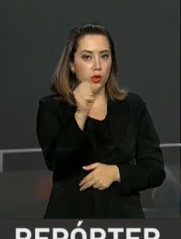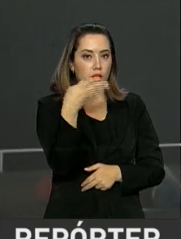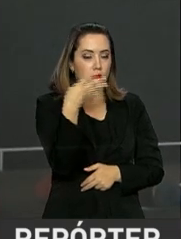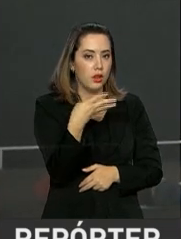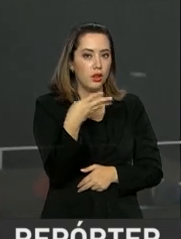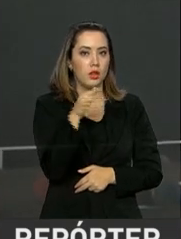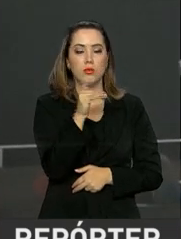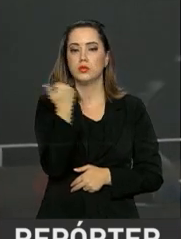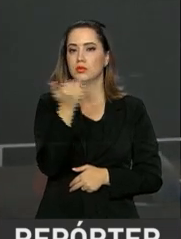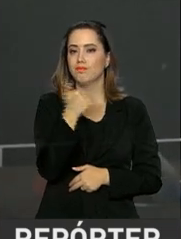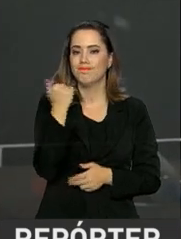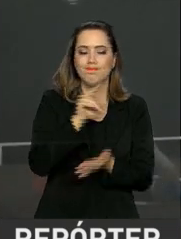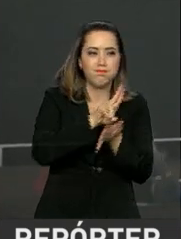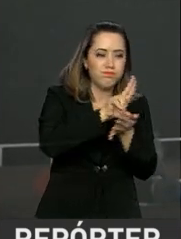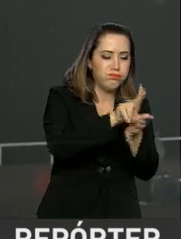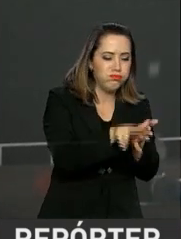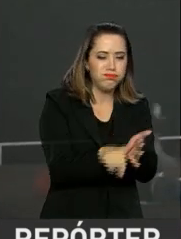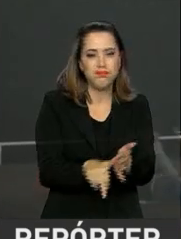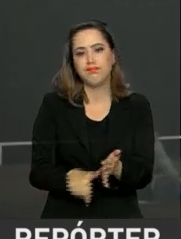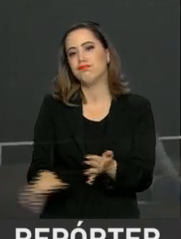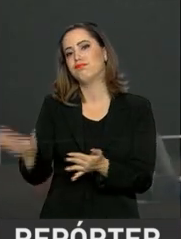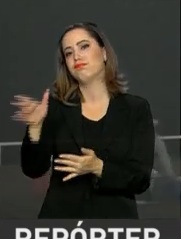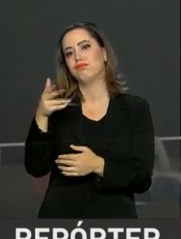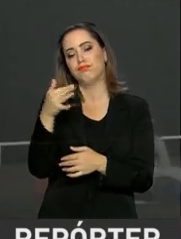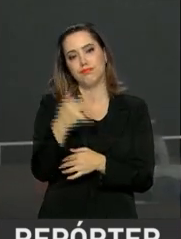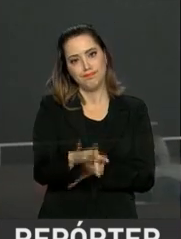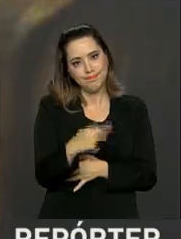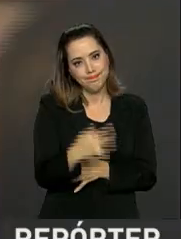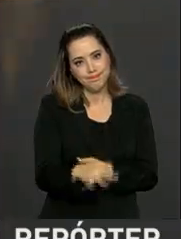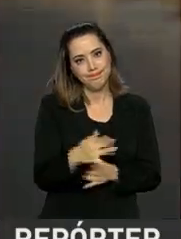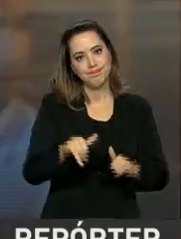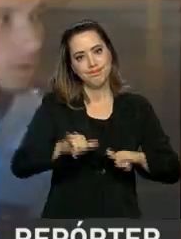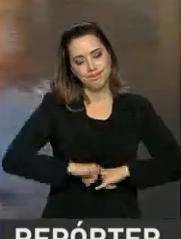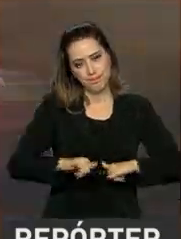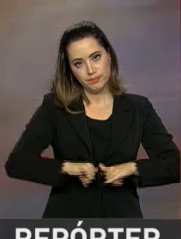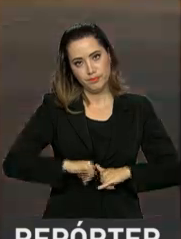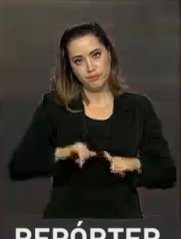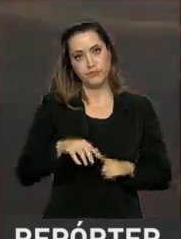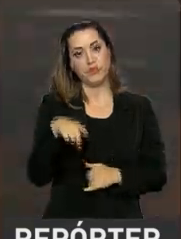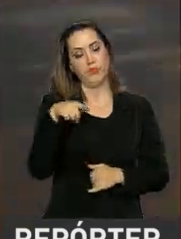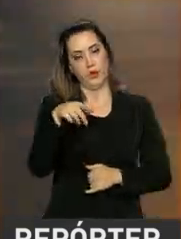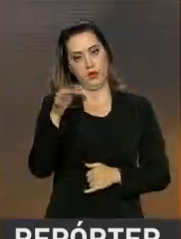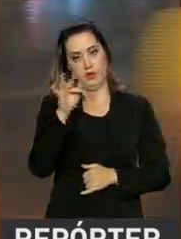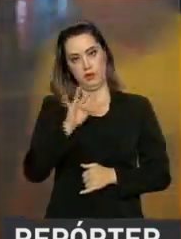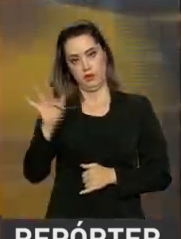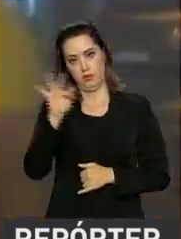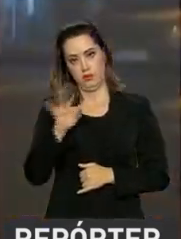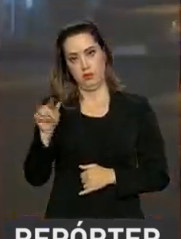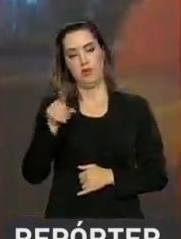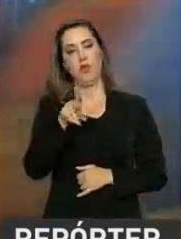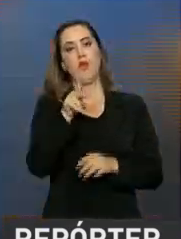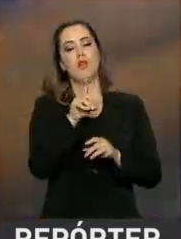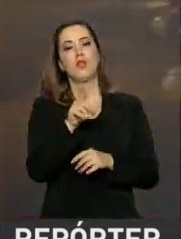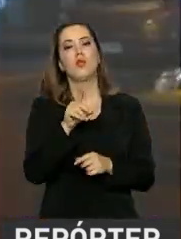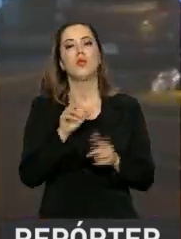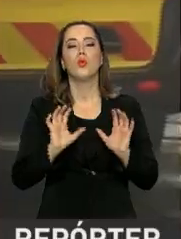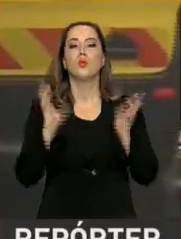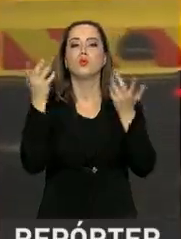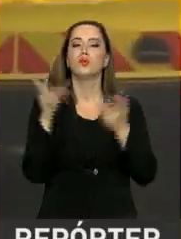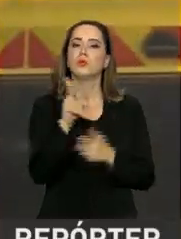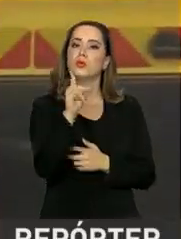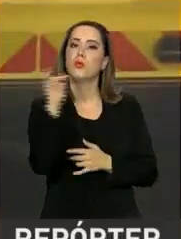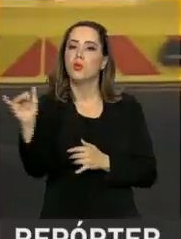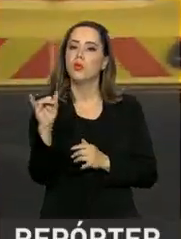e muitos feridos na cidade de Nice, no sul da França, enquanto se comemorava o dia da queda da Bastilha, que é o Dia Nacional